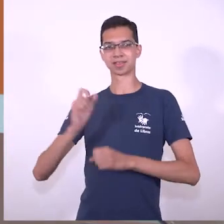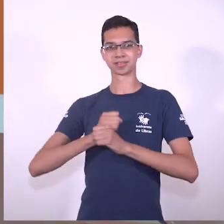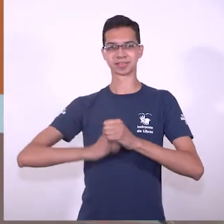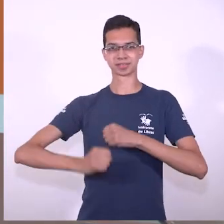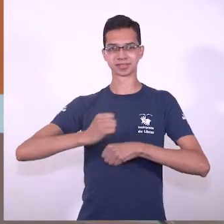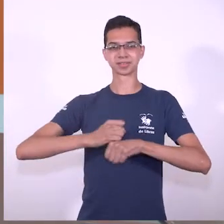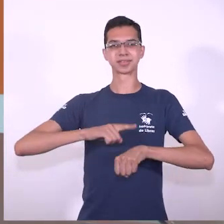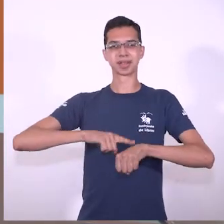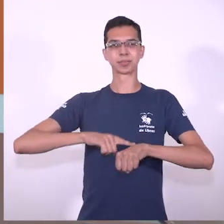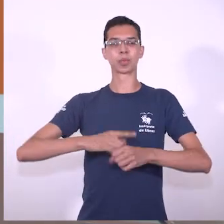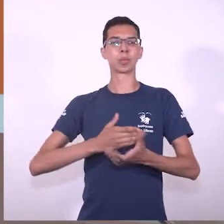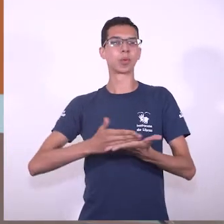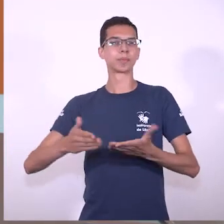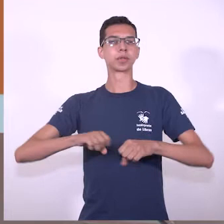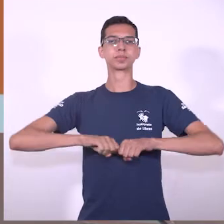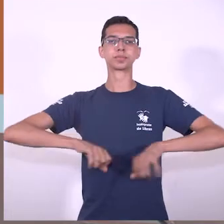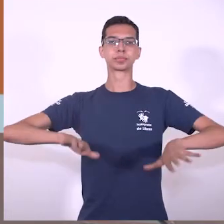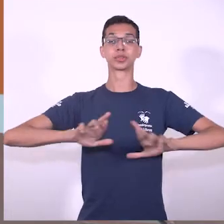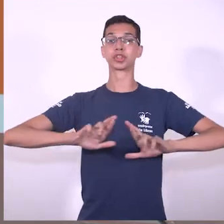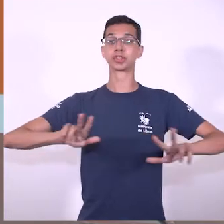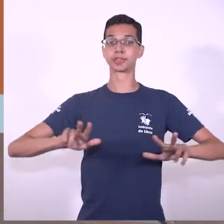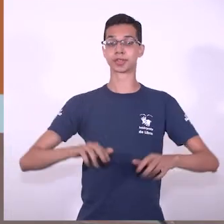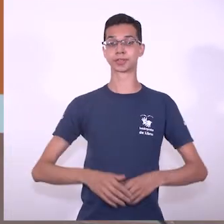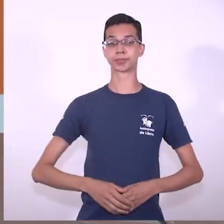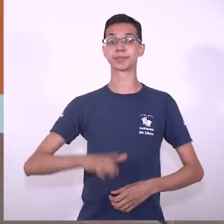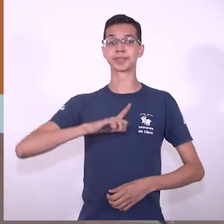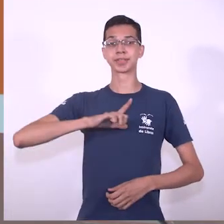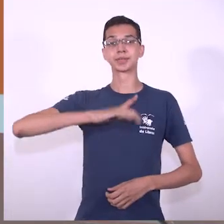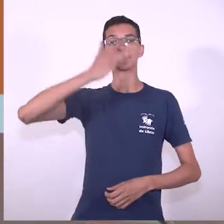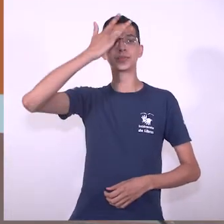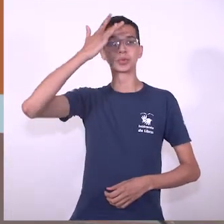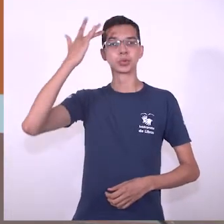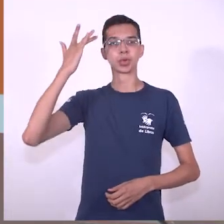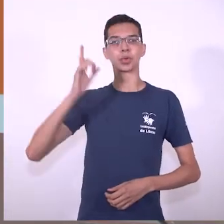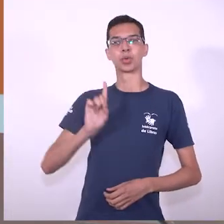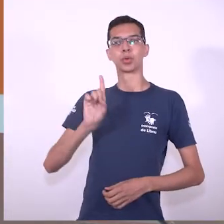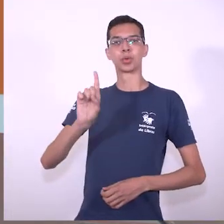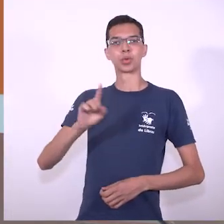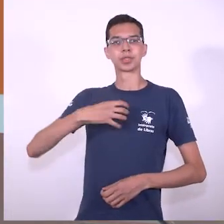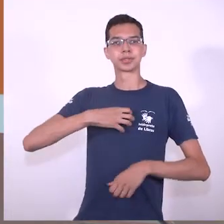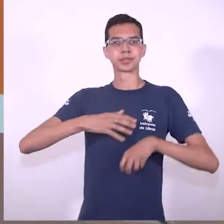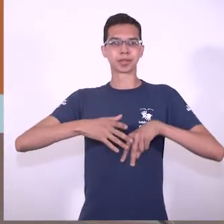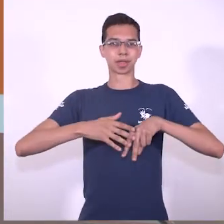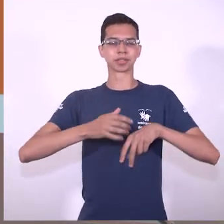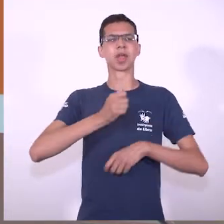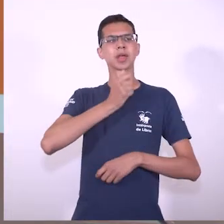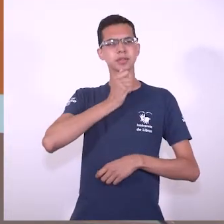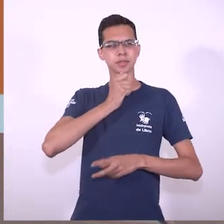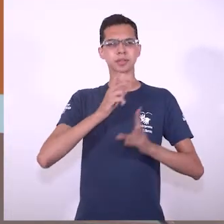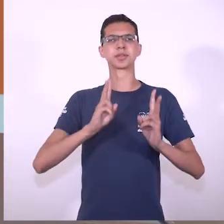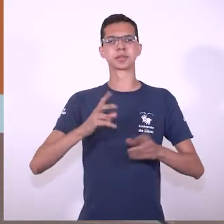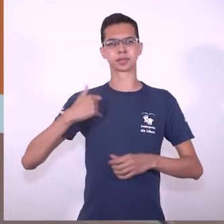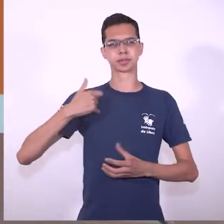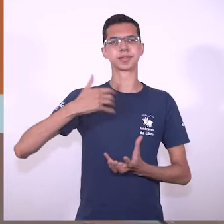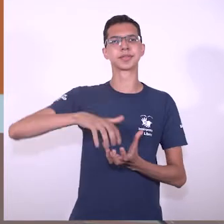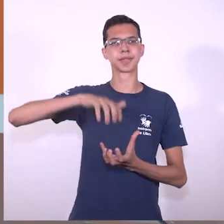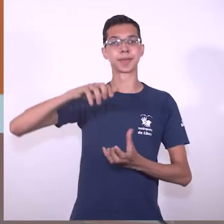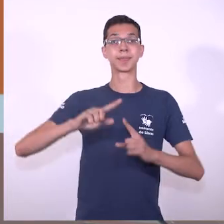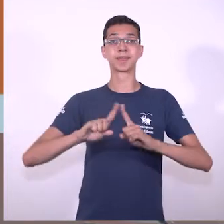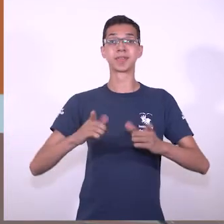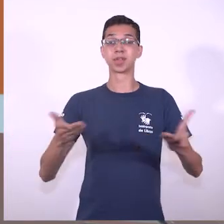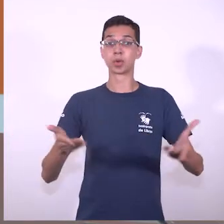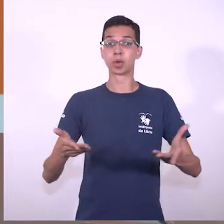mais variadas idades, não temos ainda temos predominância nos idosos, mas já comete gravemente os